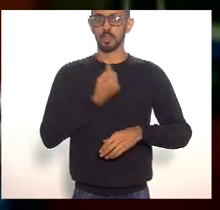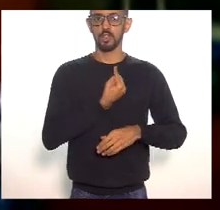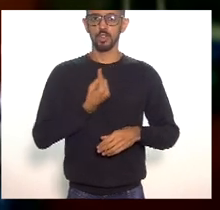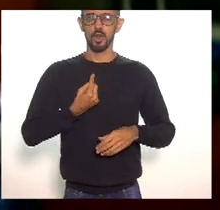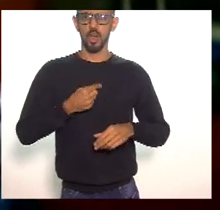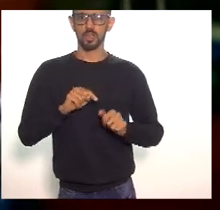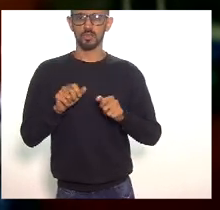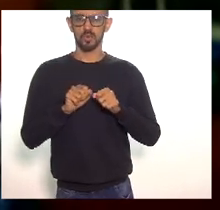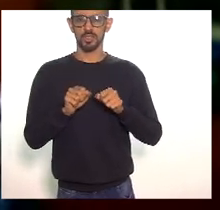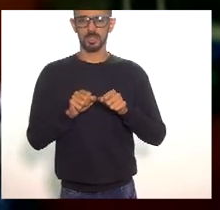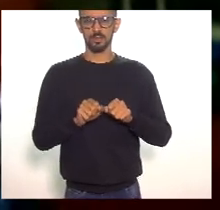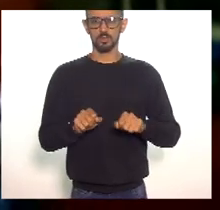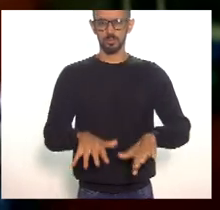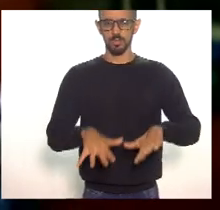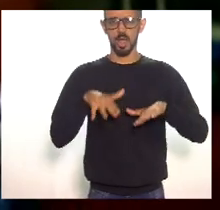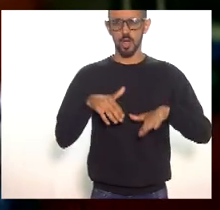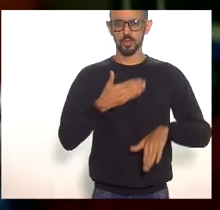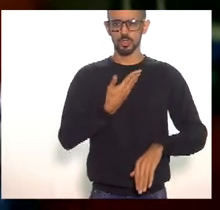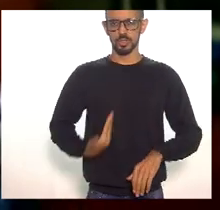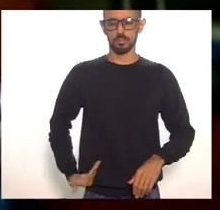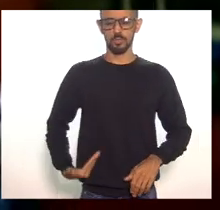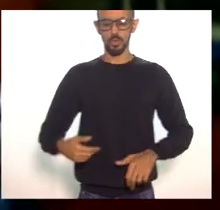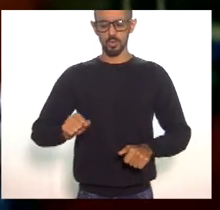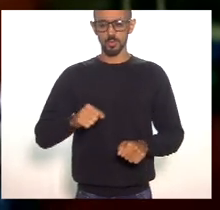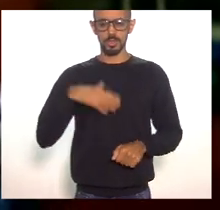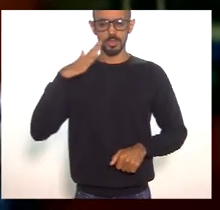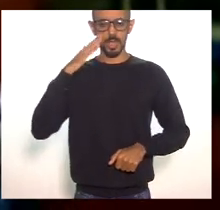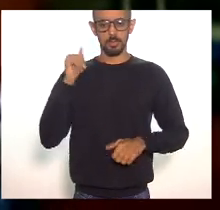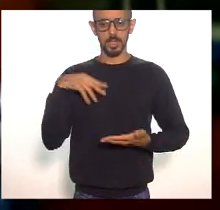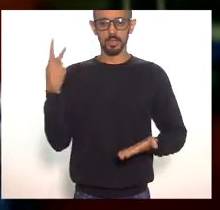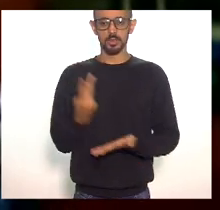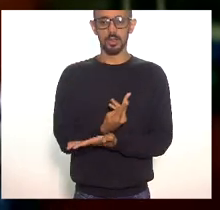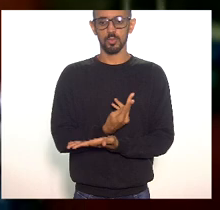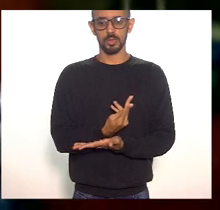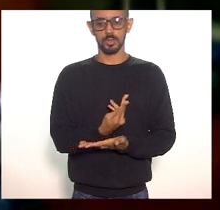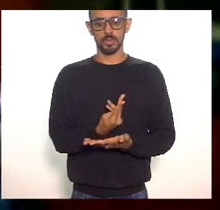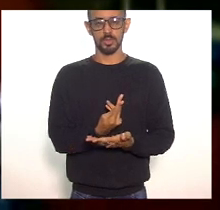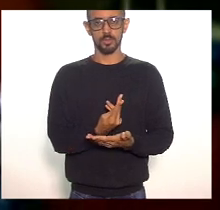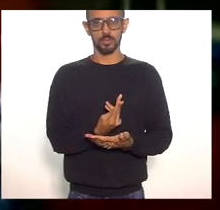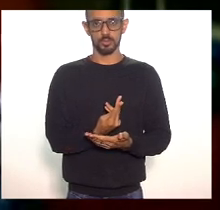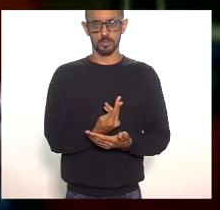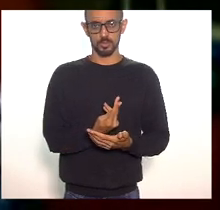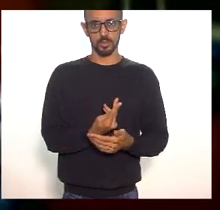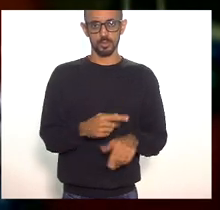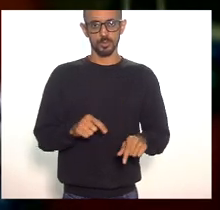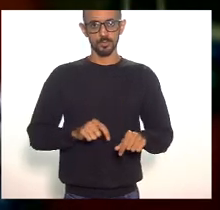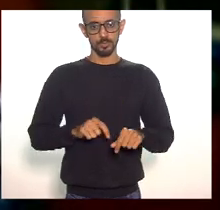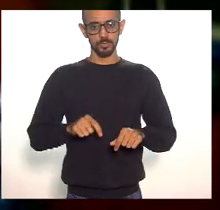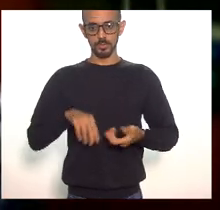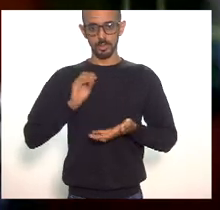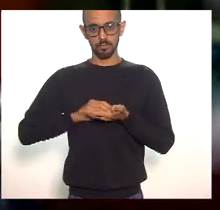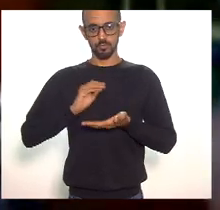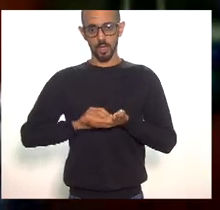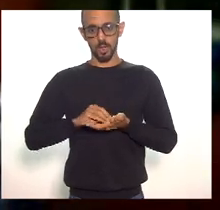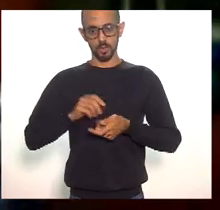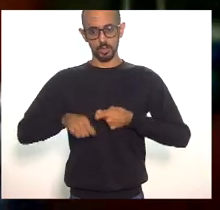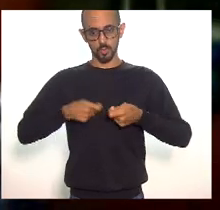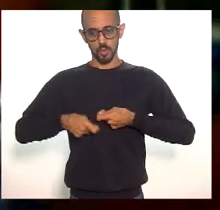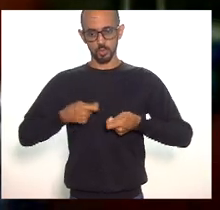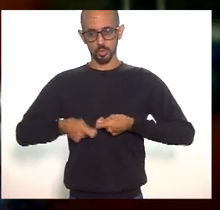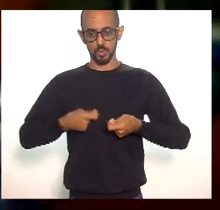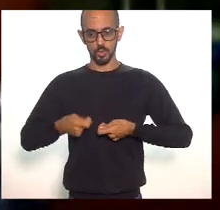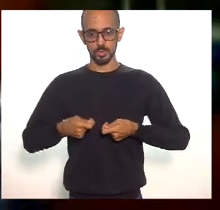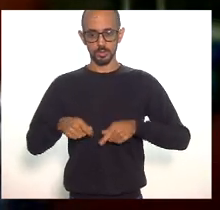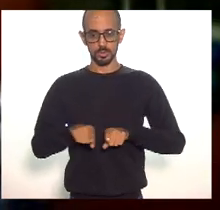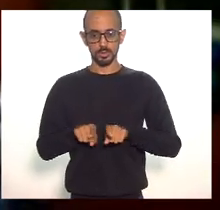audiência pública, ouvir o que está acontecendo, os transportes assim, uma ausência total de controle, e o